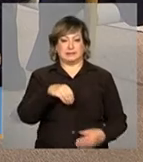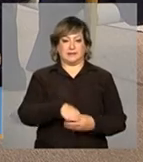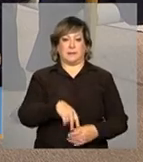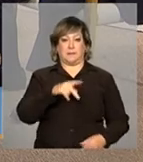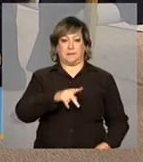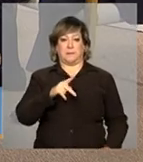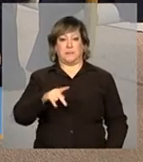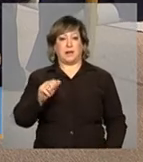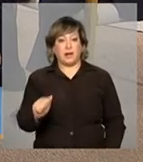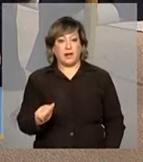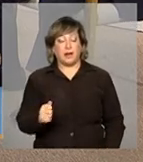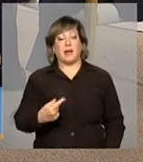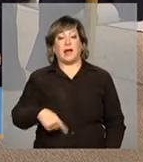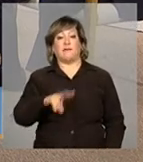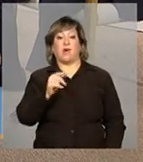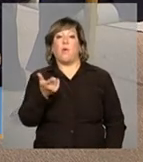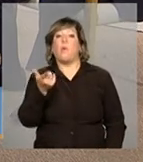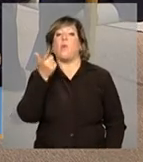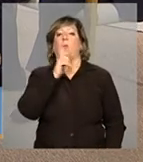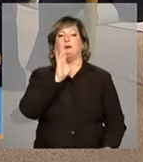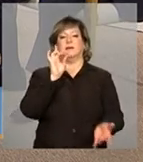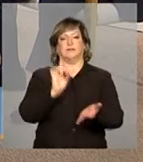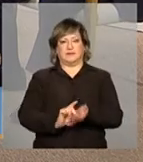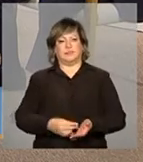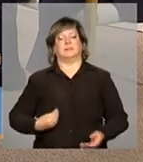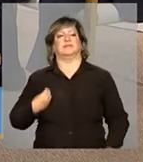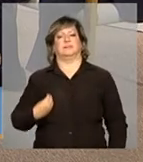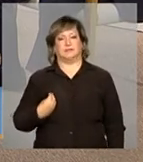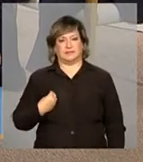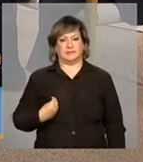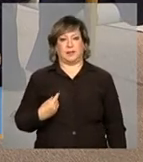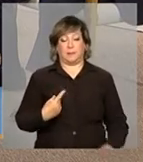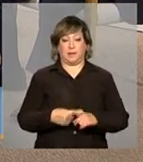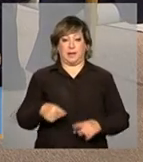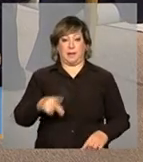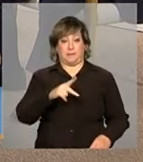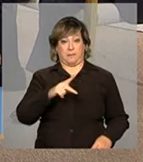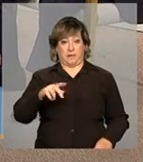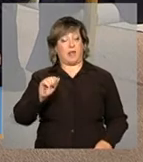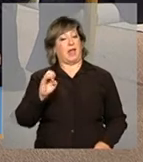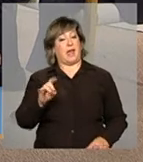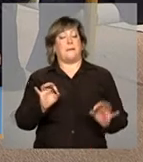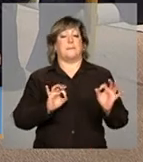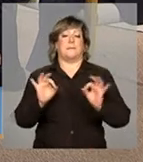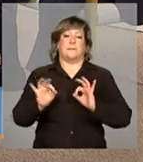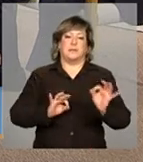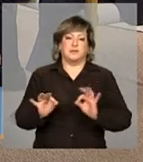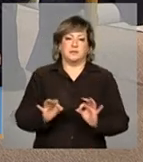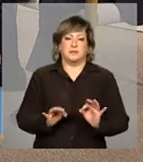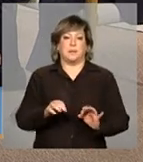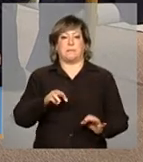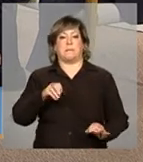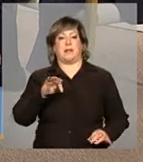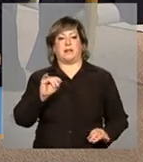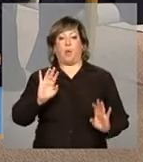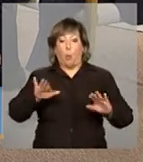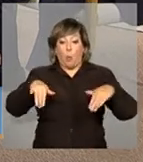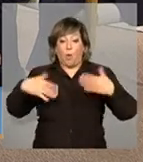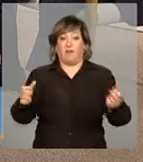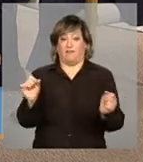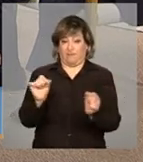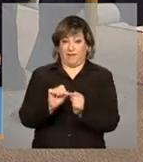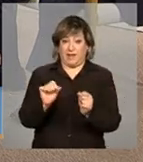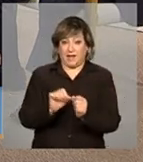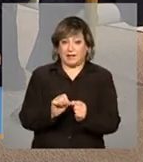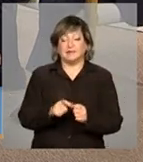a elas vão se materializar de fato porque o PP até planejamento na hora da execução precisamos